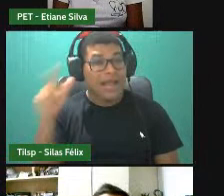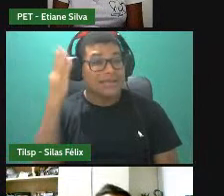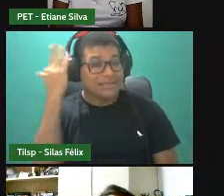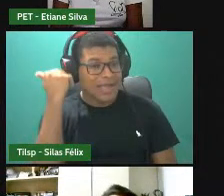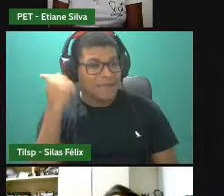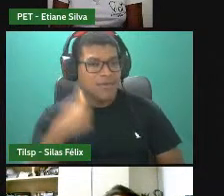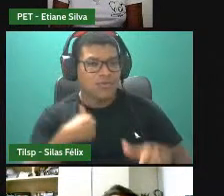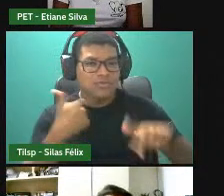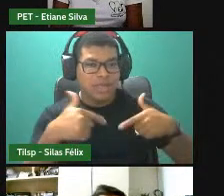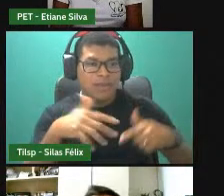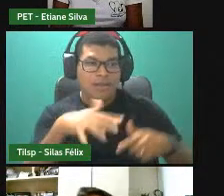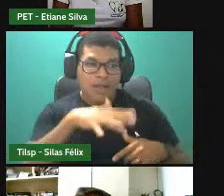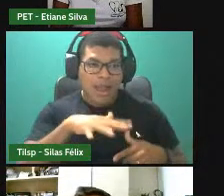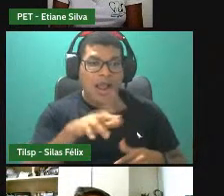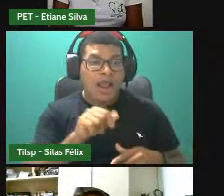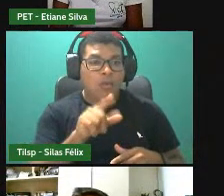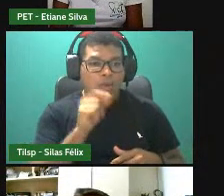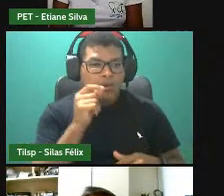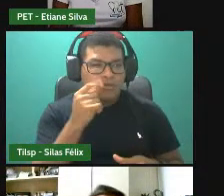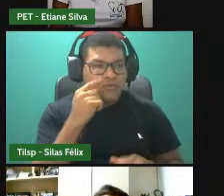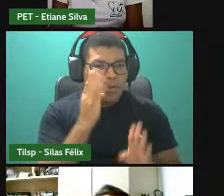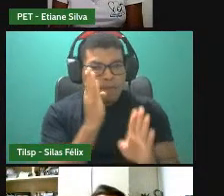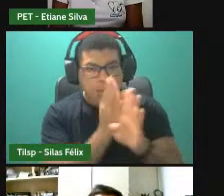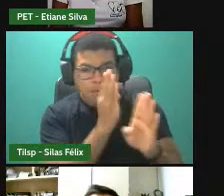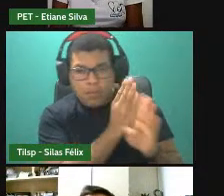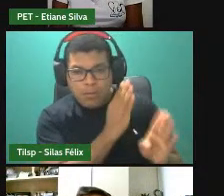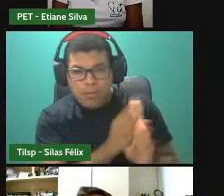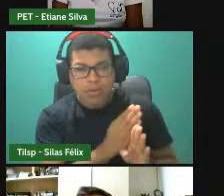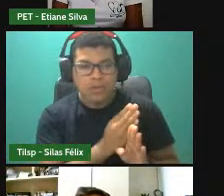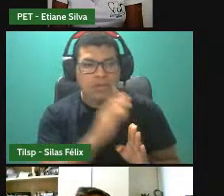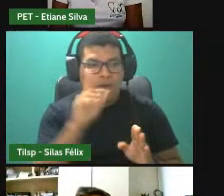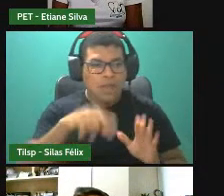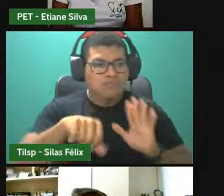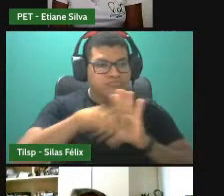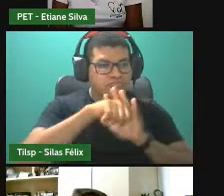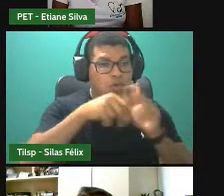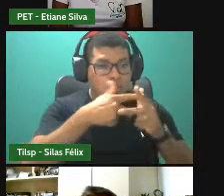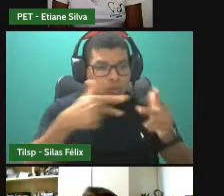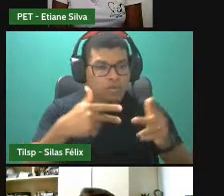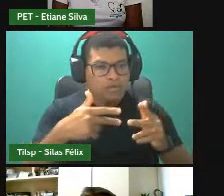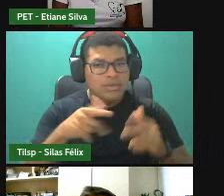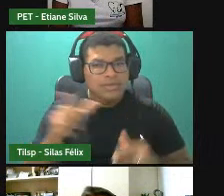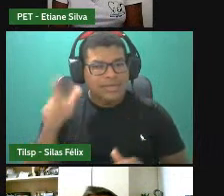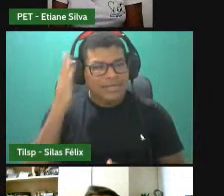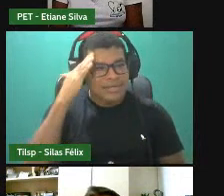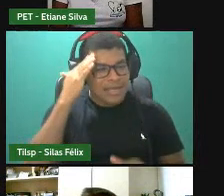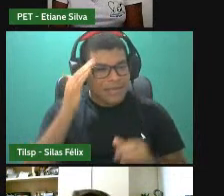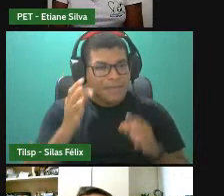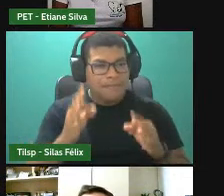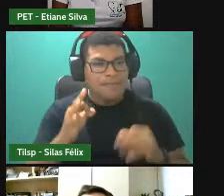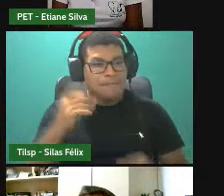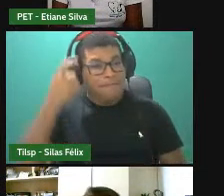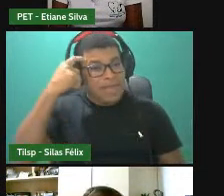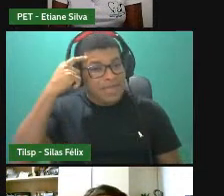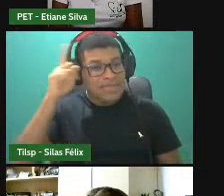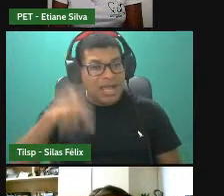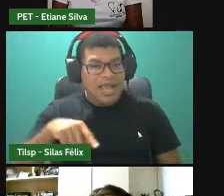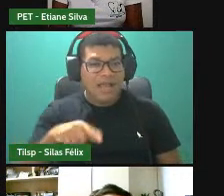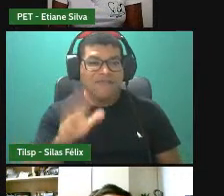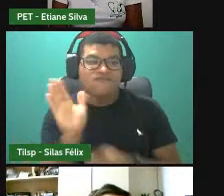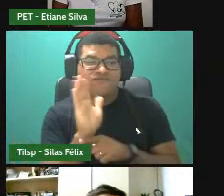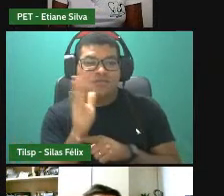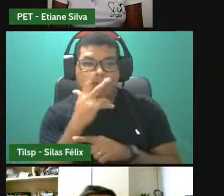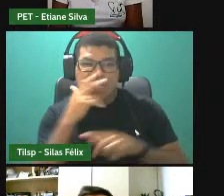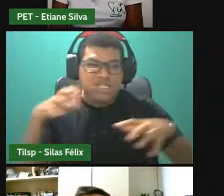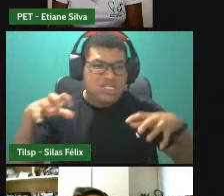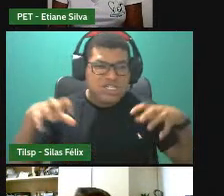exemplo, em questões de identificação, certamente ela deve imaginar que eu me deparo com situações dignas de filme de terror. Não que não